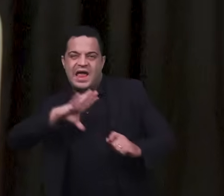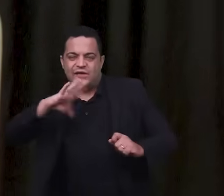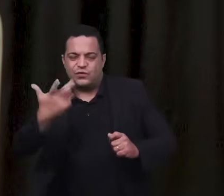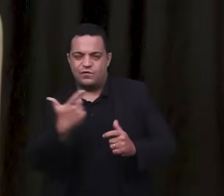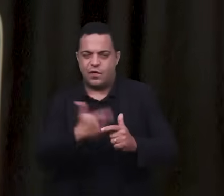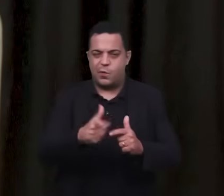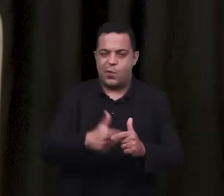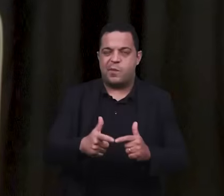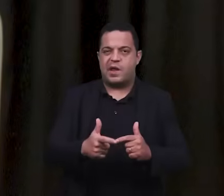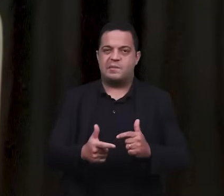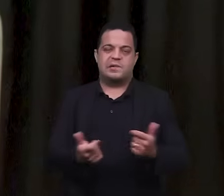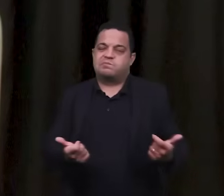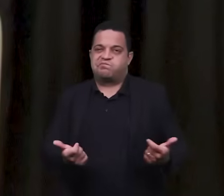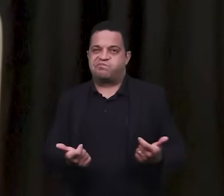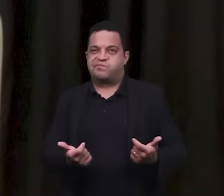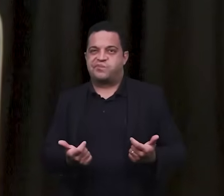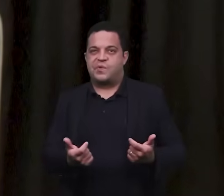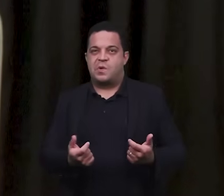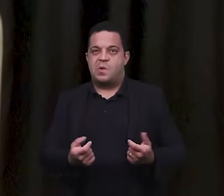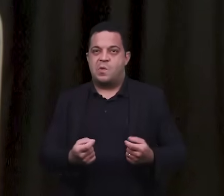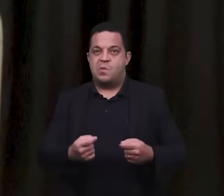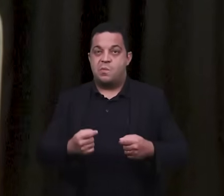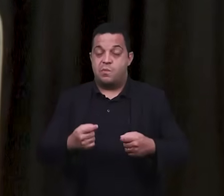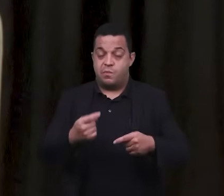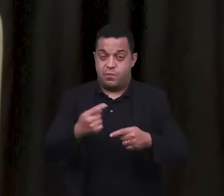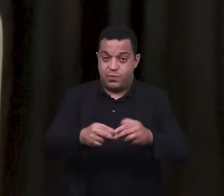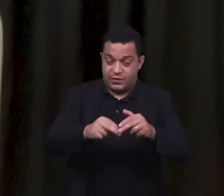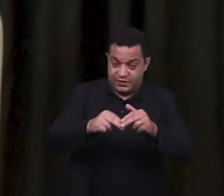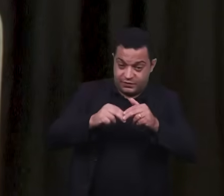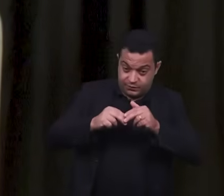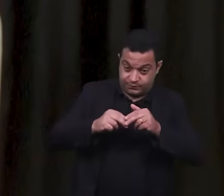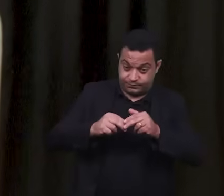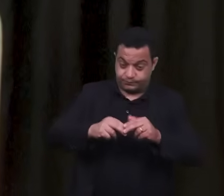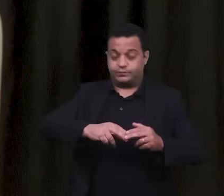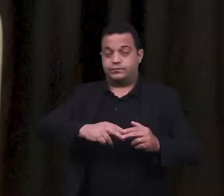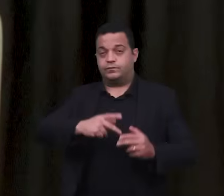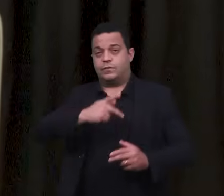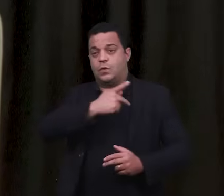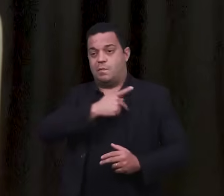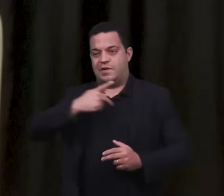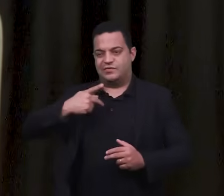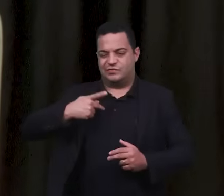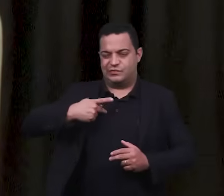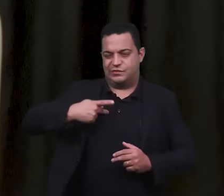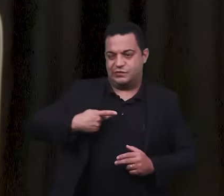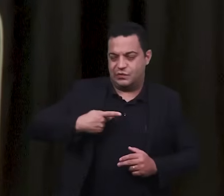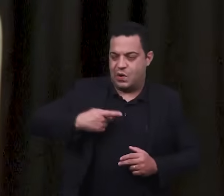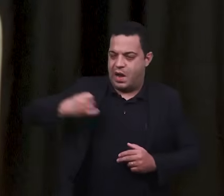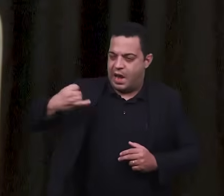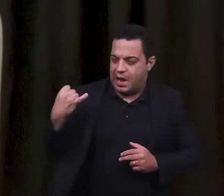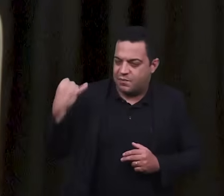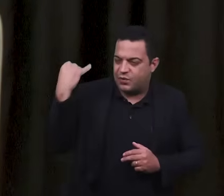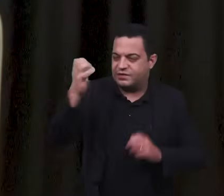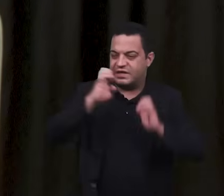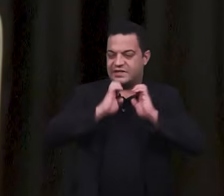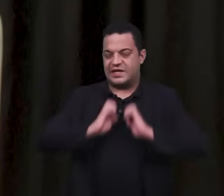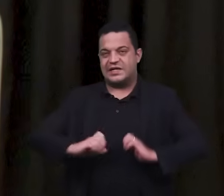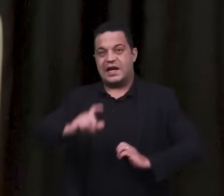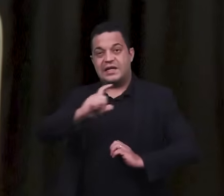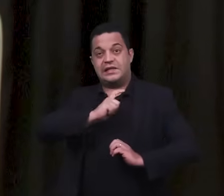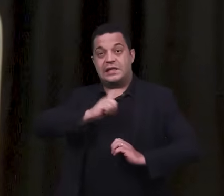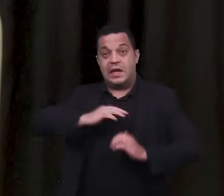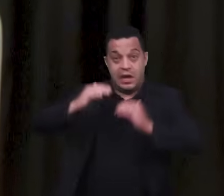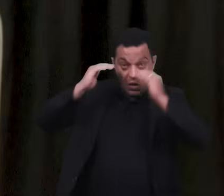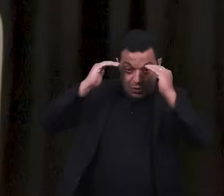questão de autoridade do presbitério, a ética do pastor com relação à autoridade do presbitério, ela é, por sinal, até,